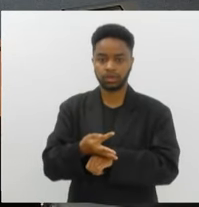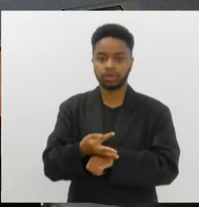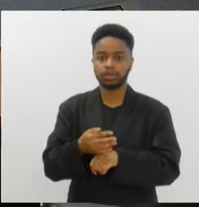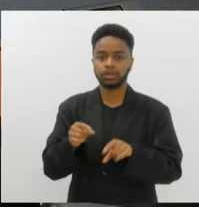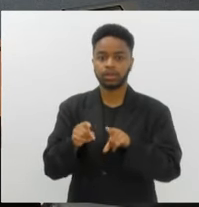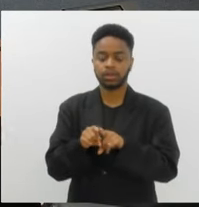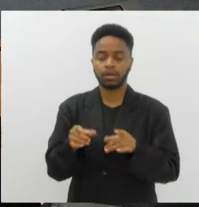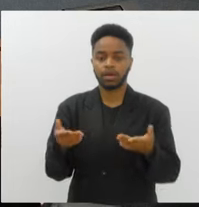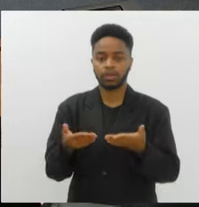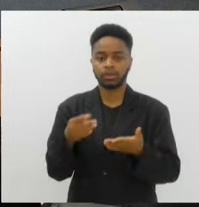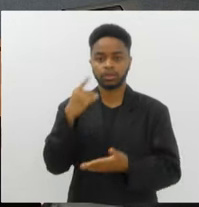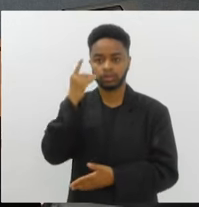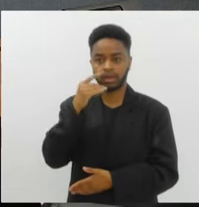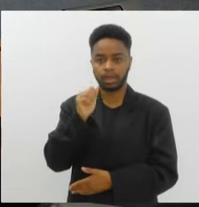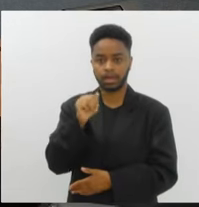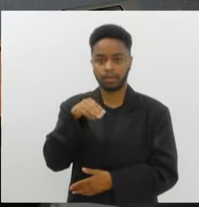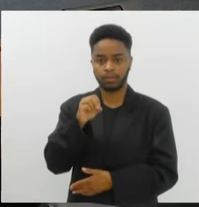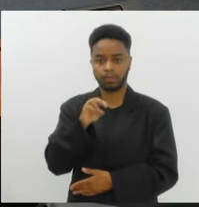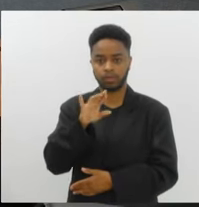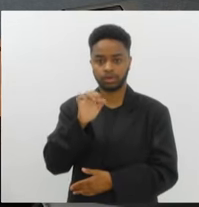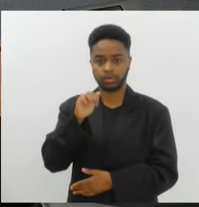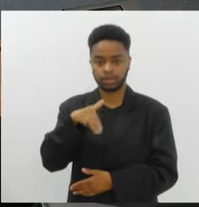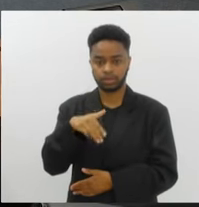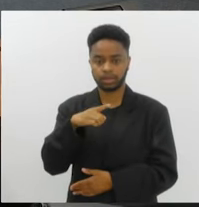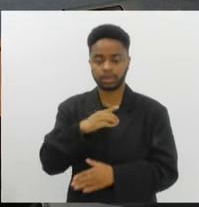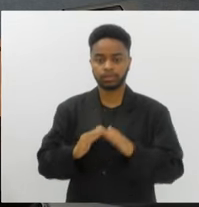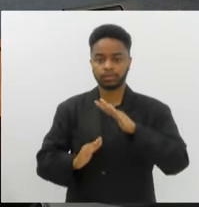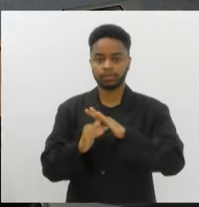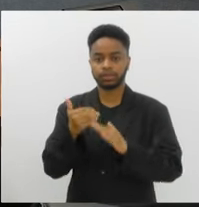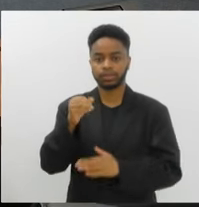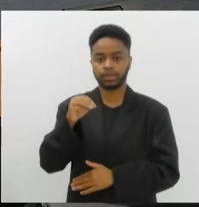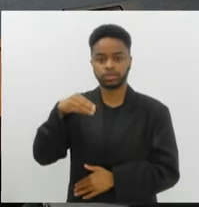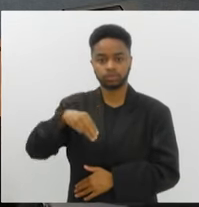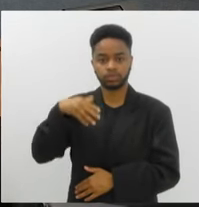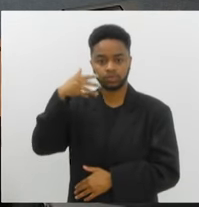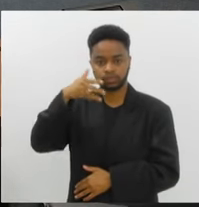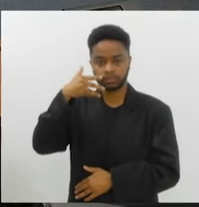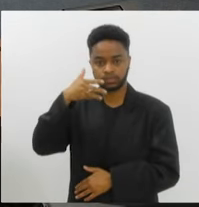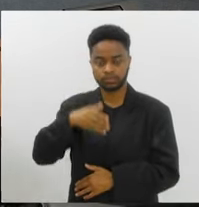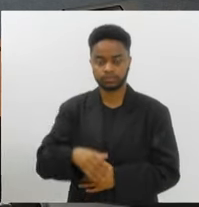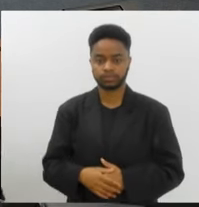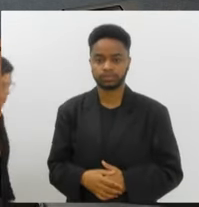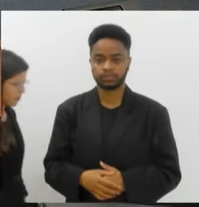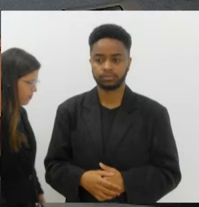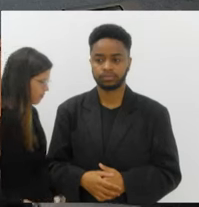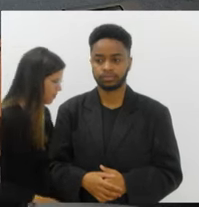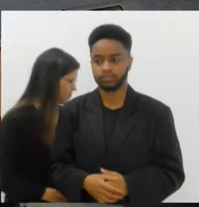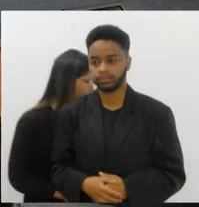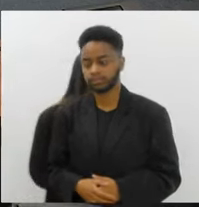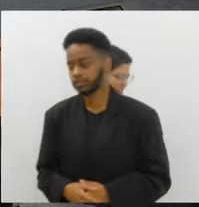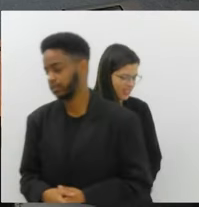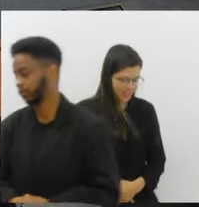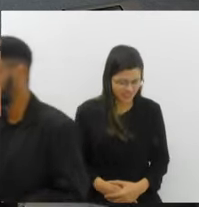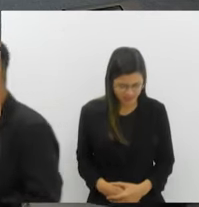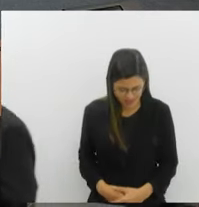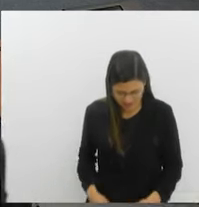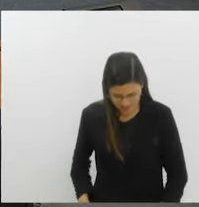próximo orador inscrito é o nobre deputado Rodrigo Amorim. Vossa Excelência dispõe de 10 minutos no tempo regimental.